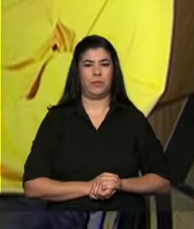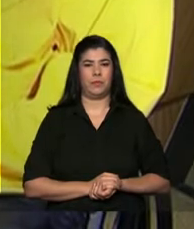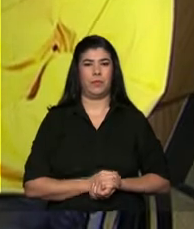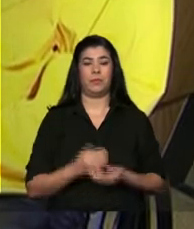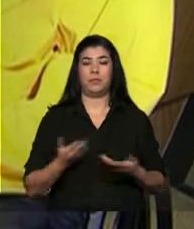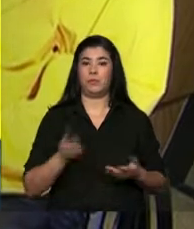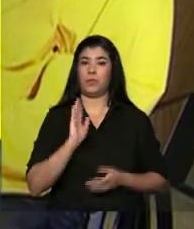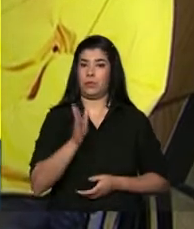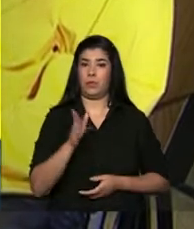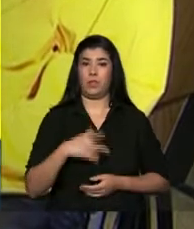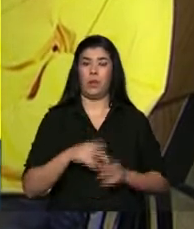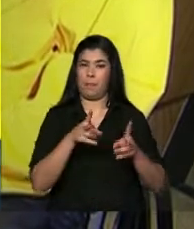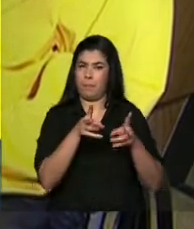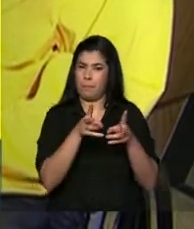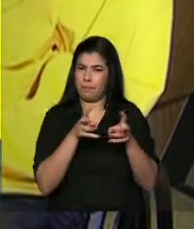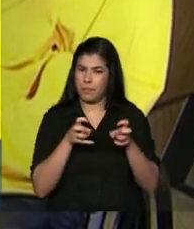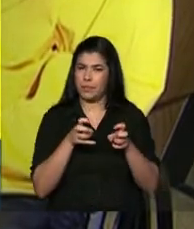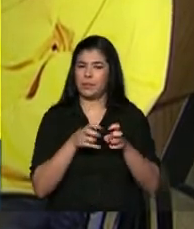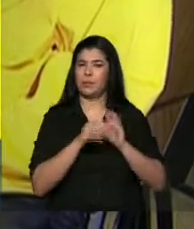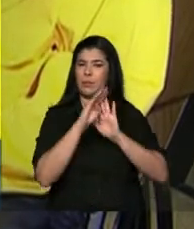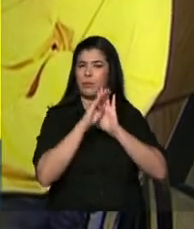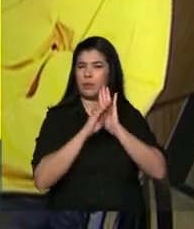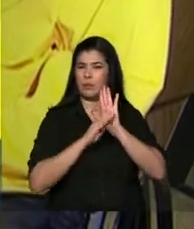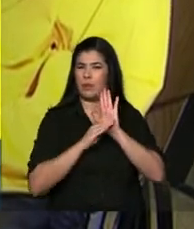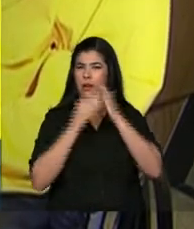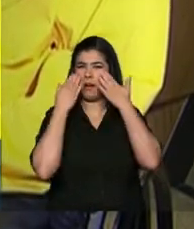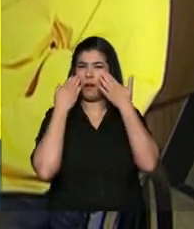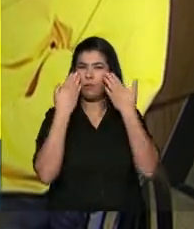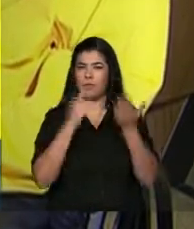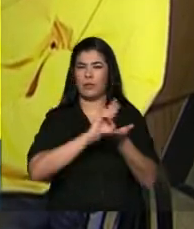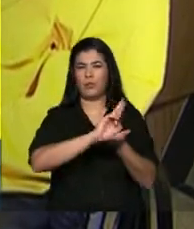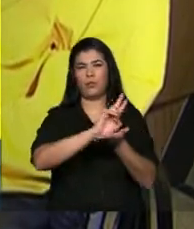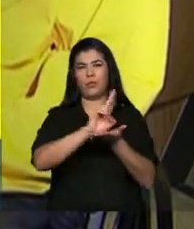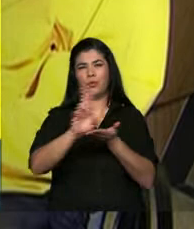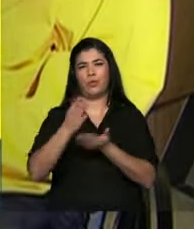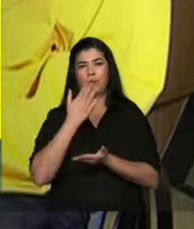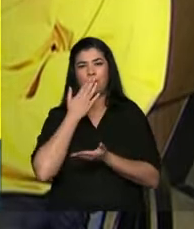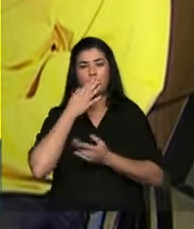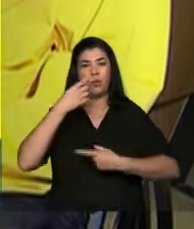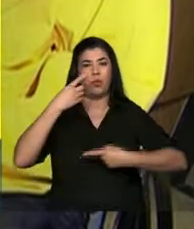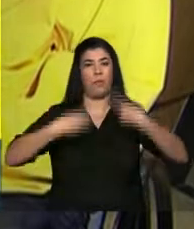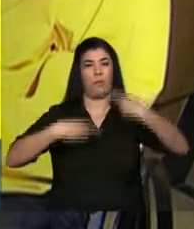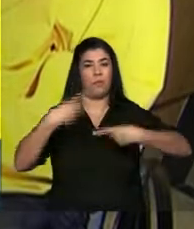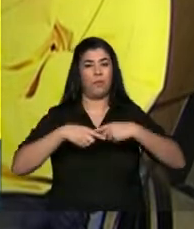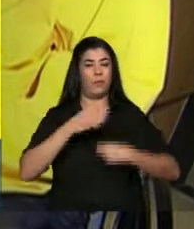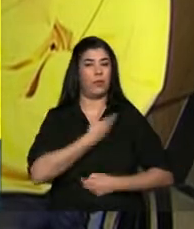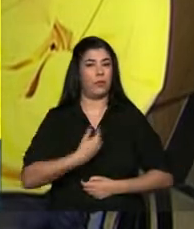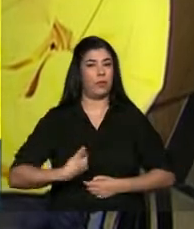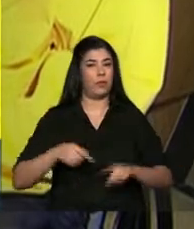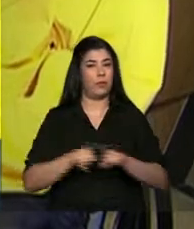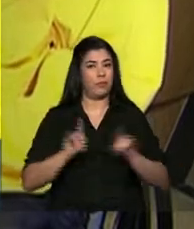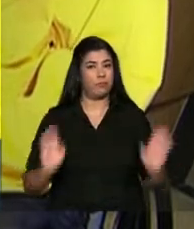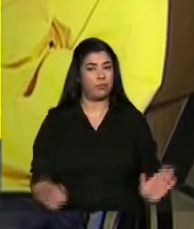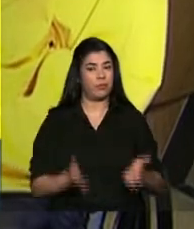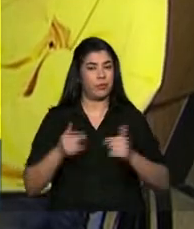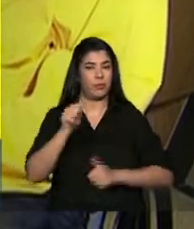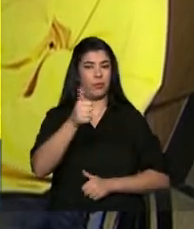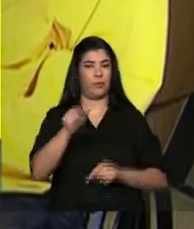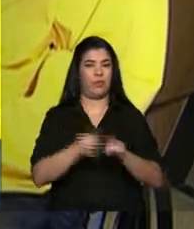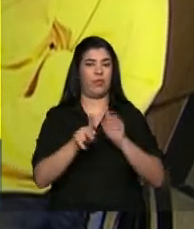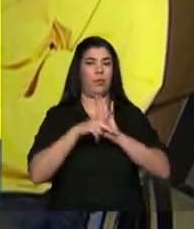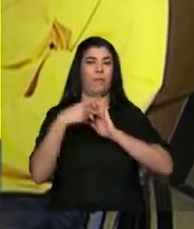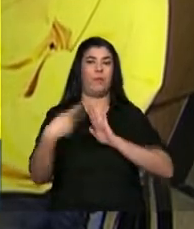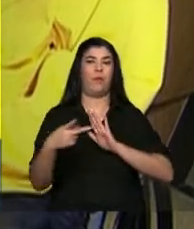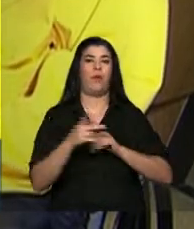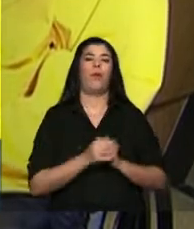Daniele, como a gente já pôde ver aí ao longo da programação, existem várias políticas públicas para estimular e qualificar o esporte no país, entre elas o